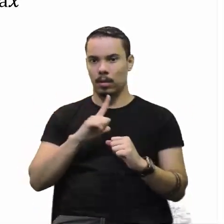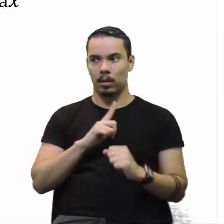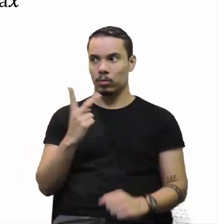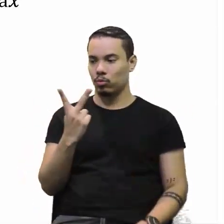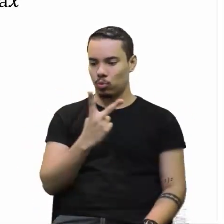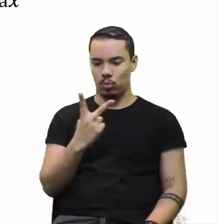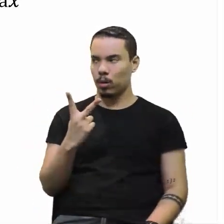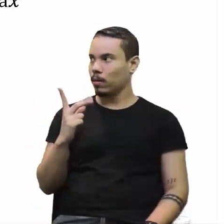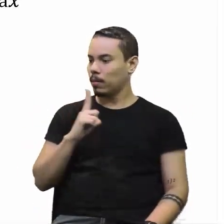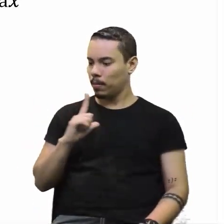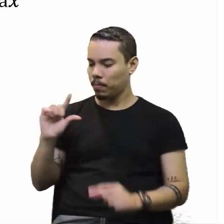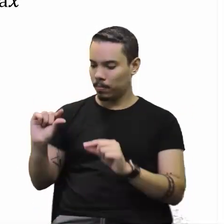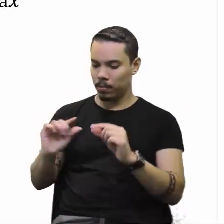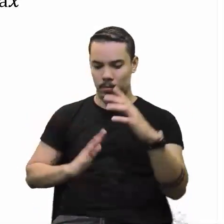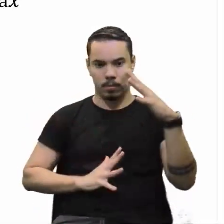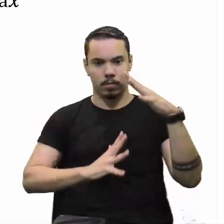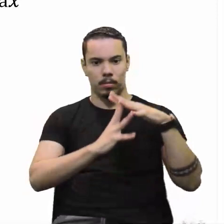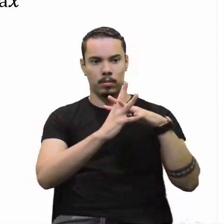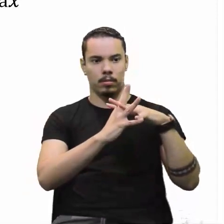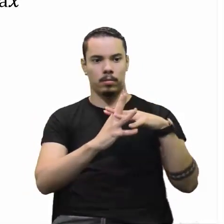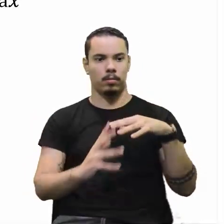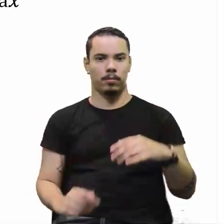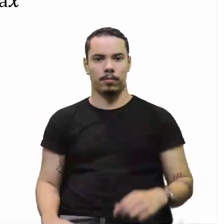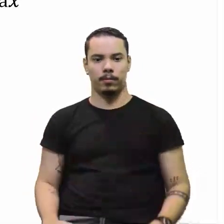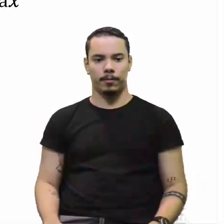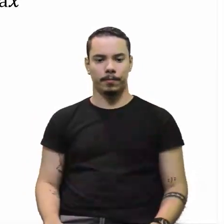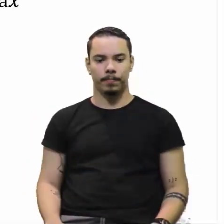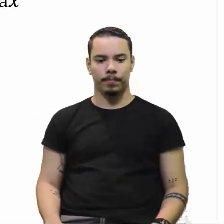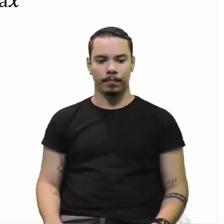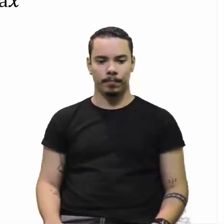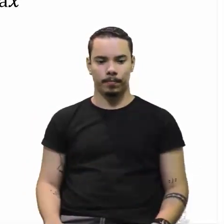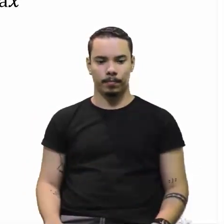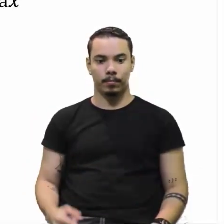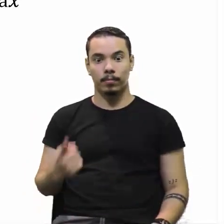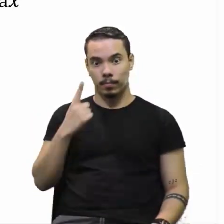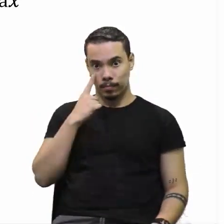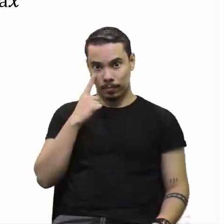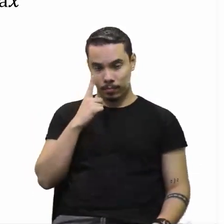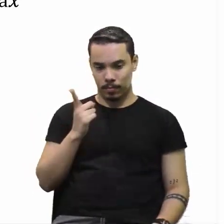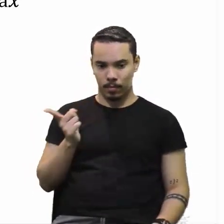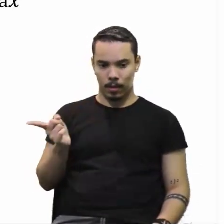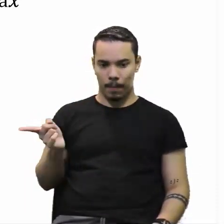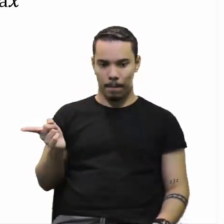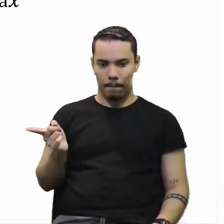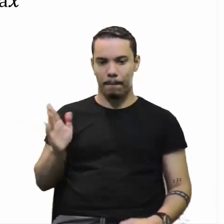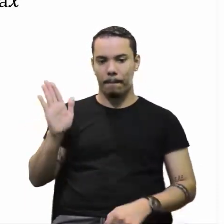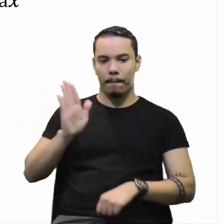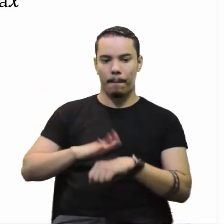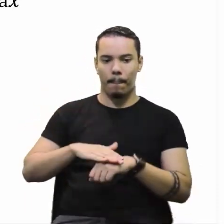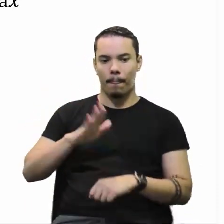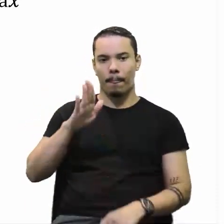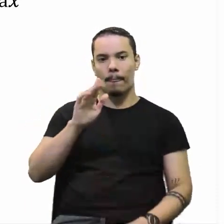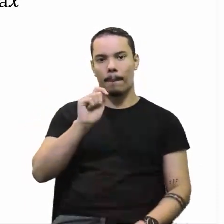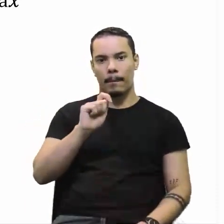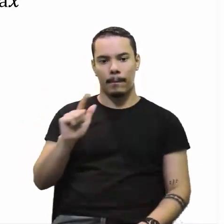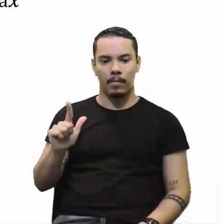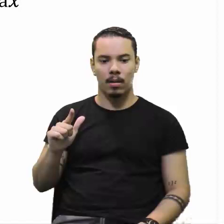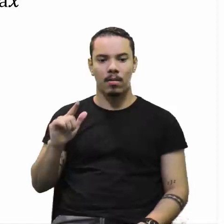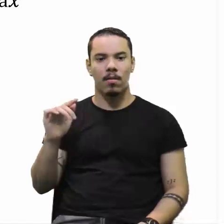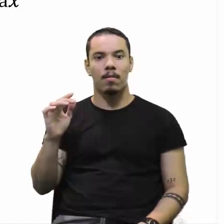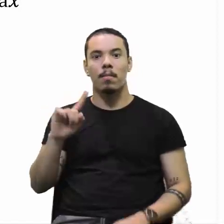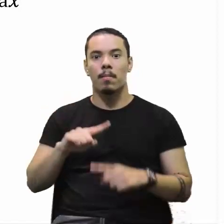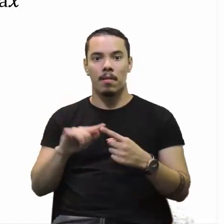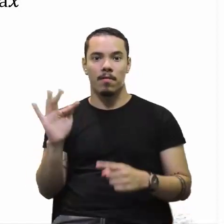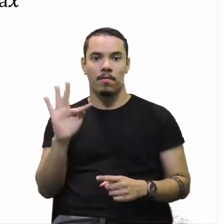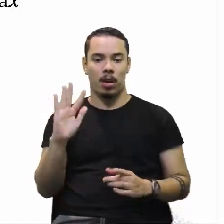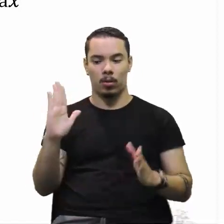frequências, mínima e máxima, né? Menor, no caso, maior comprimento de onda, menor frequência. Vai estar